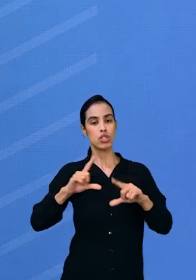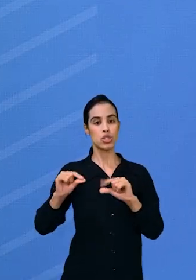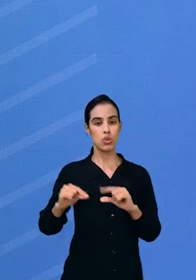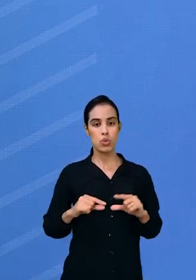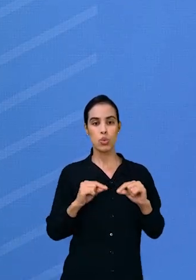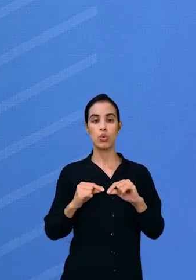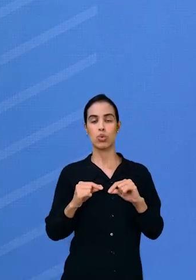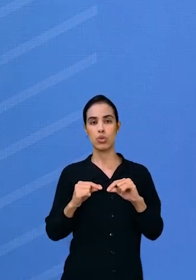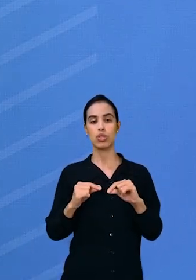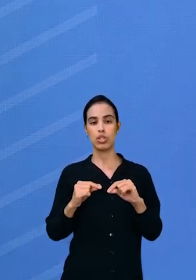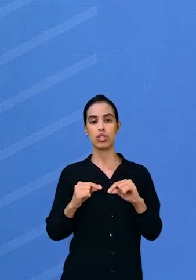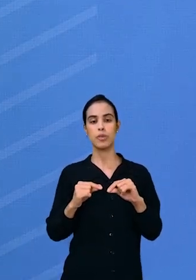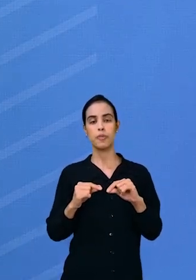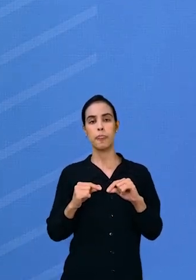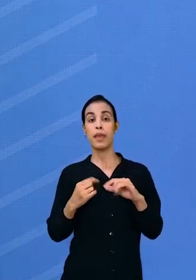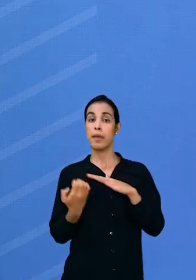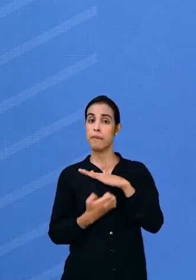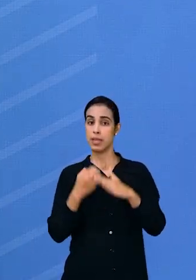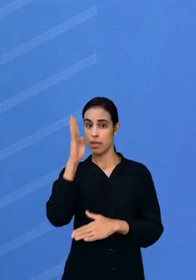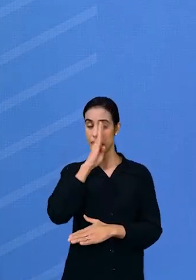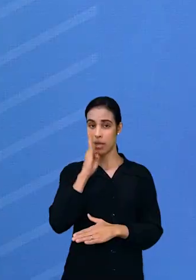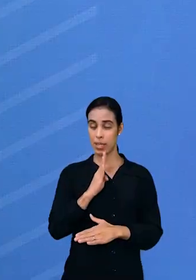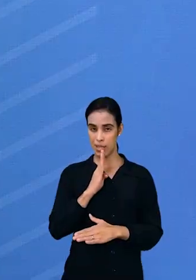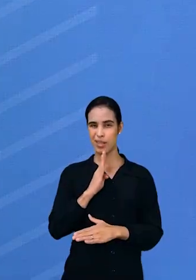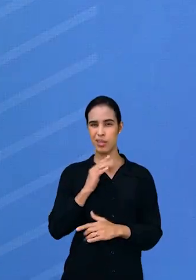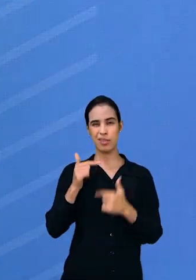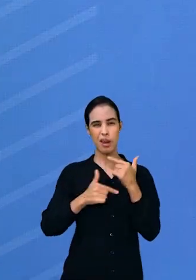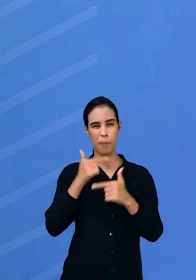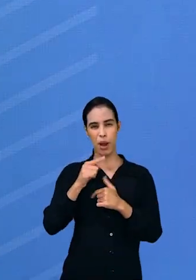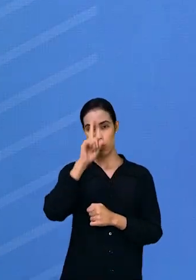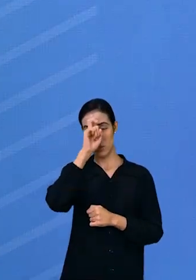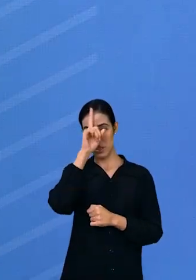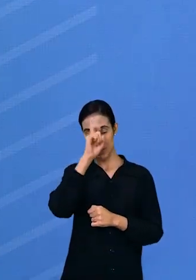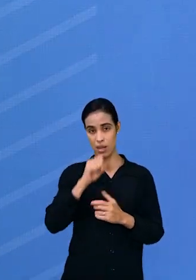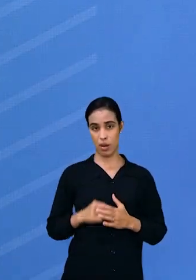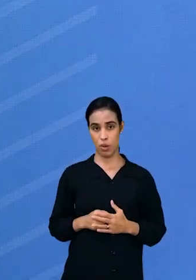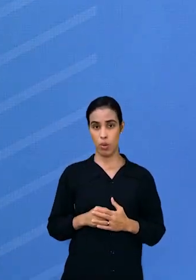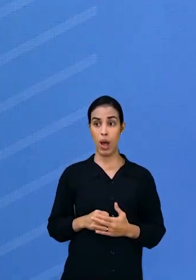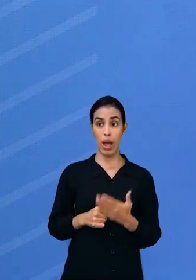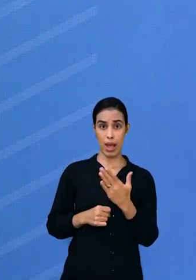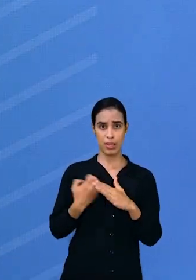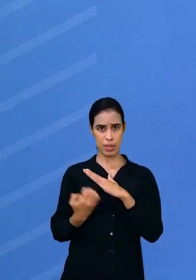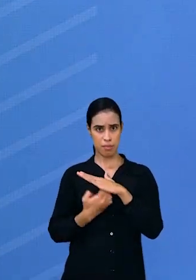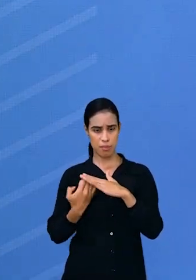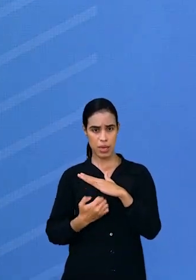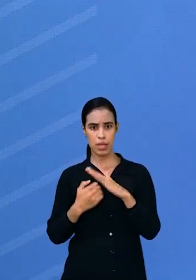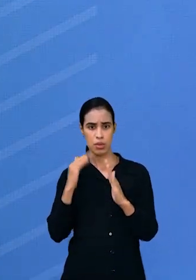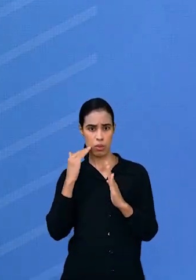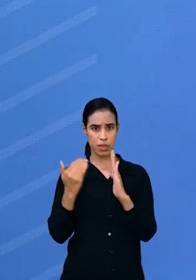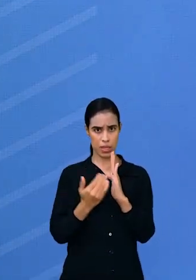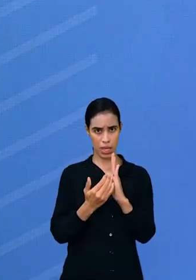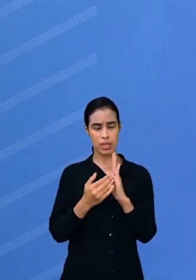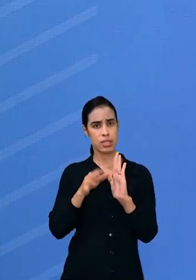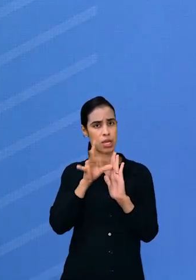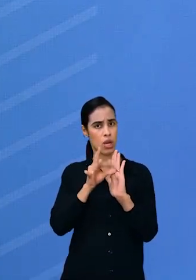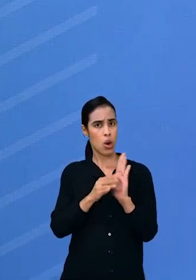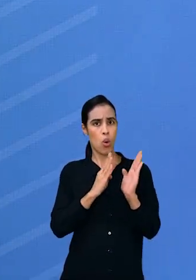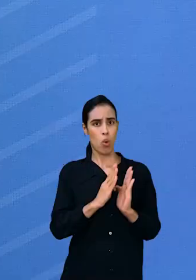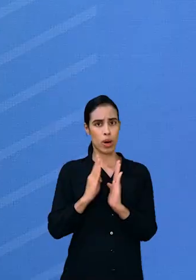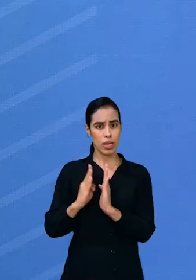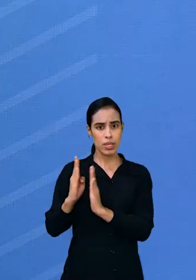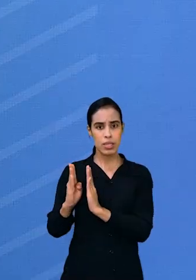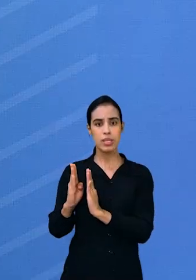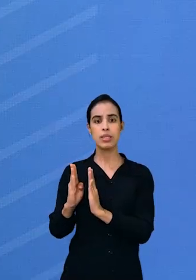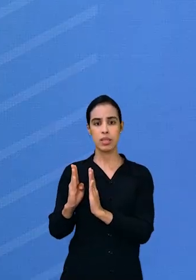questão jurídica envolvendo a empresa brasileira de serviços hospitalares. O objetivo é definir se a IBSER faz jus às prerrogativas da